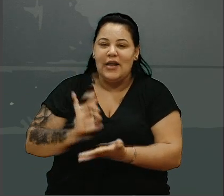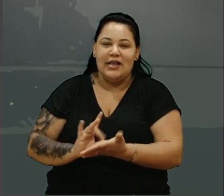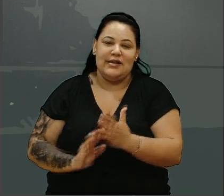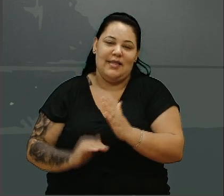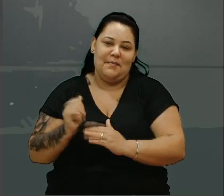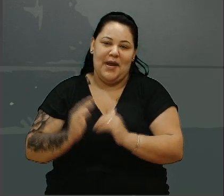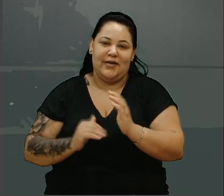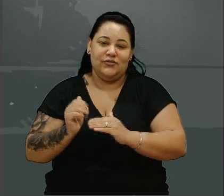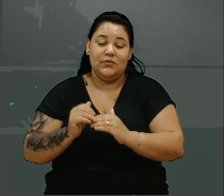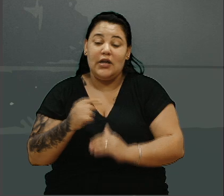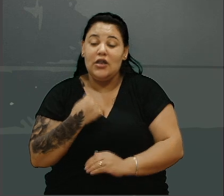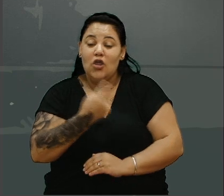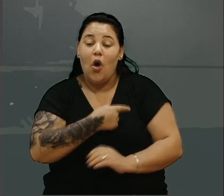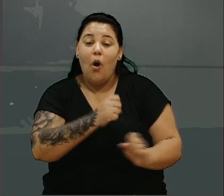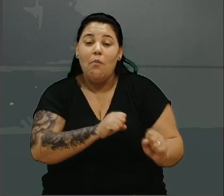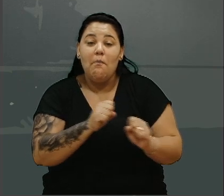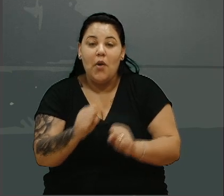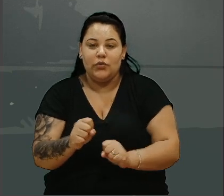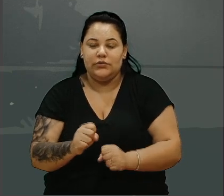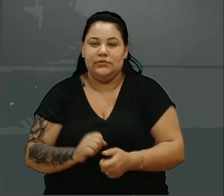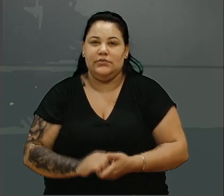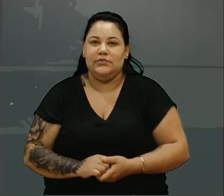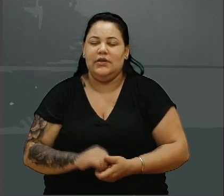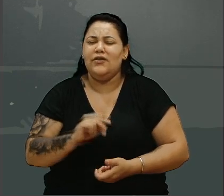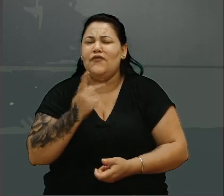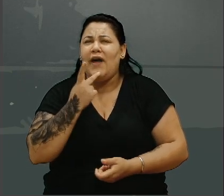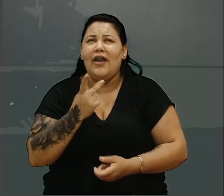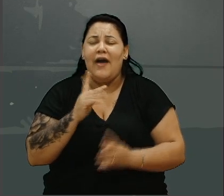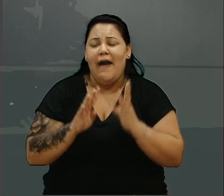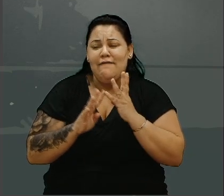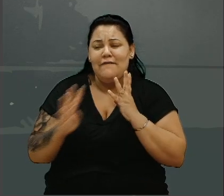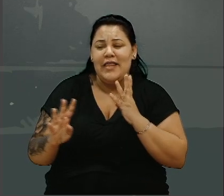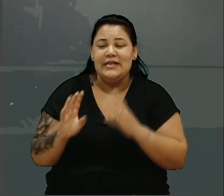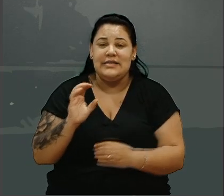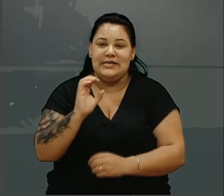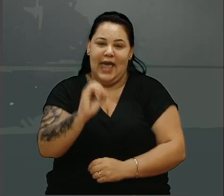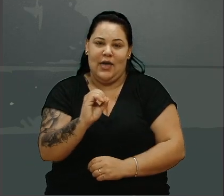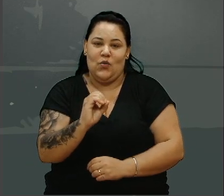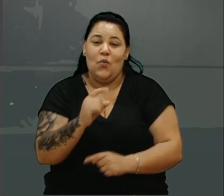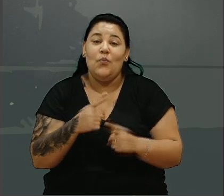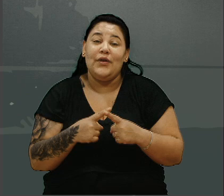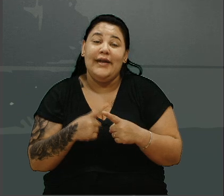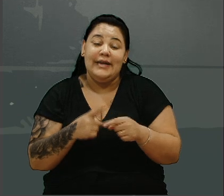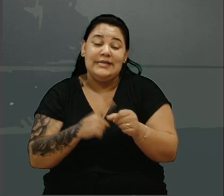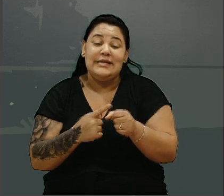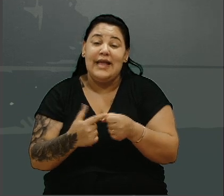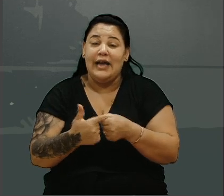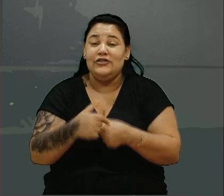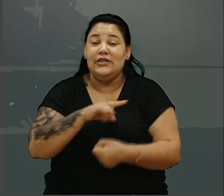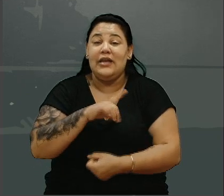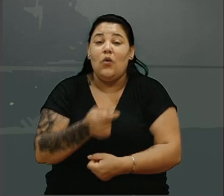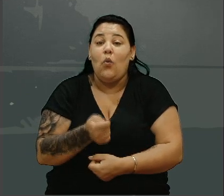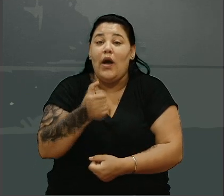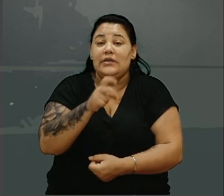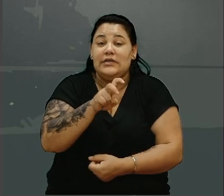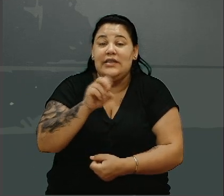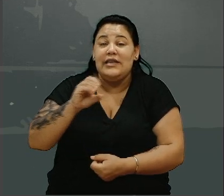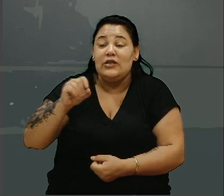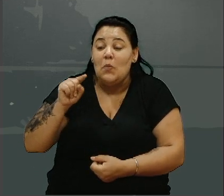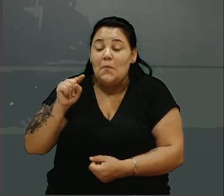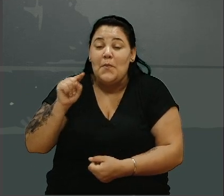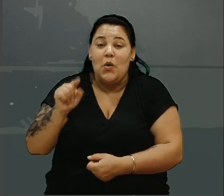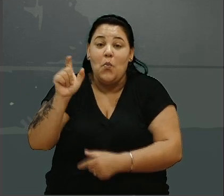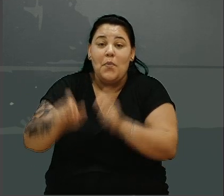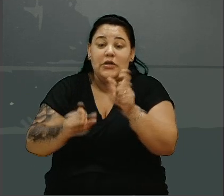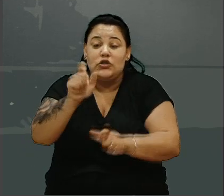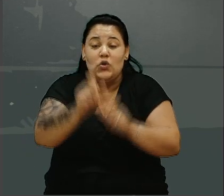gente possa, né? Não digo zerar, porque essa cidade com quase 500 mil habitantes, cada vez mais nós